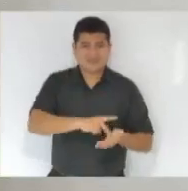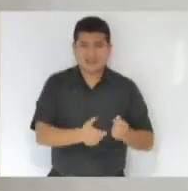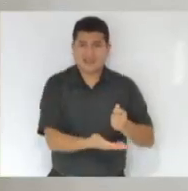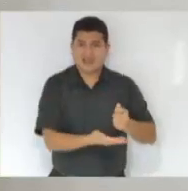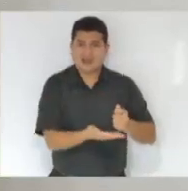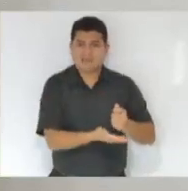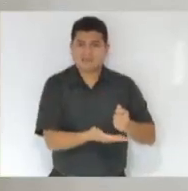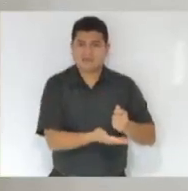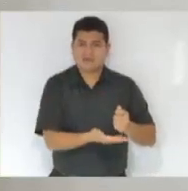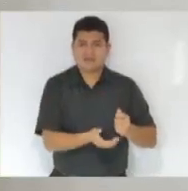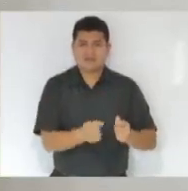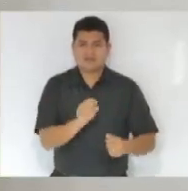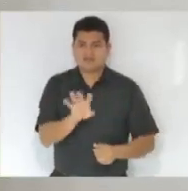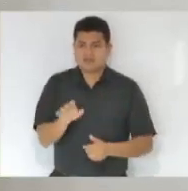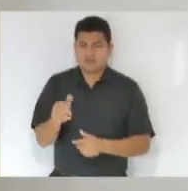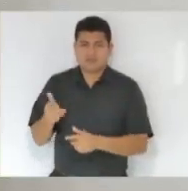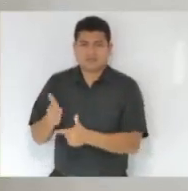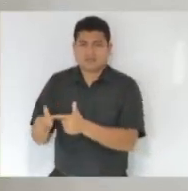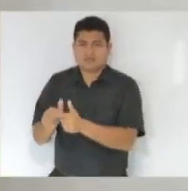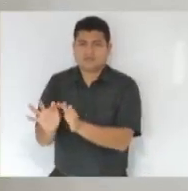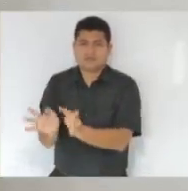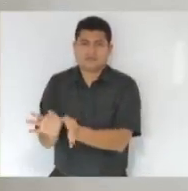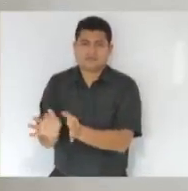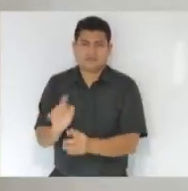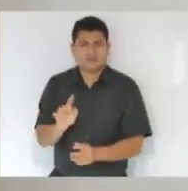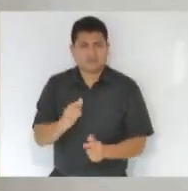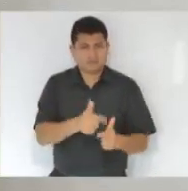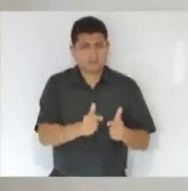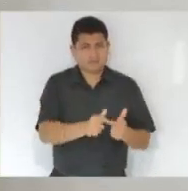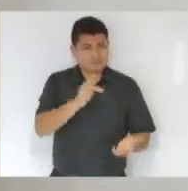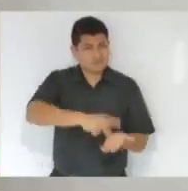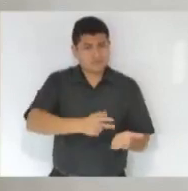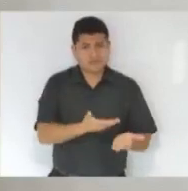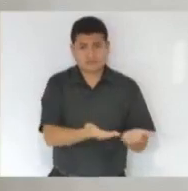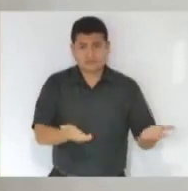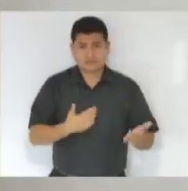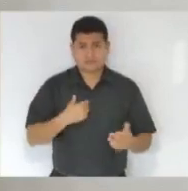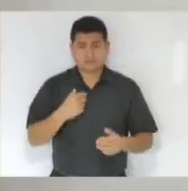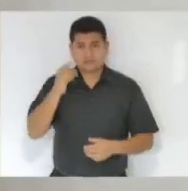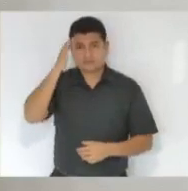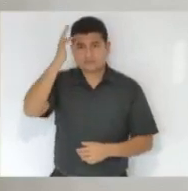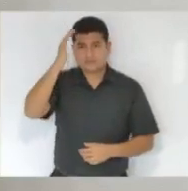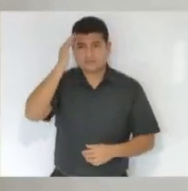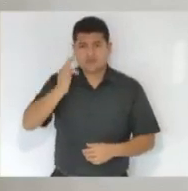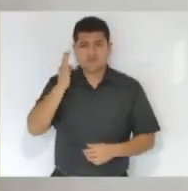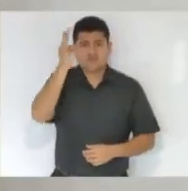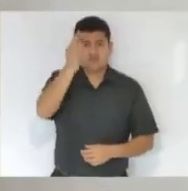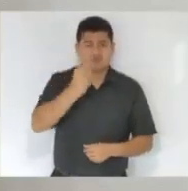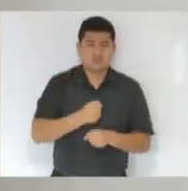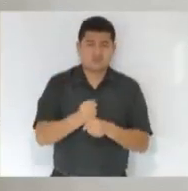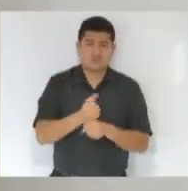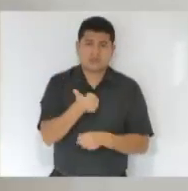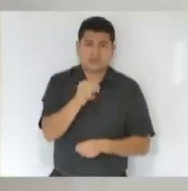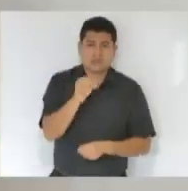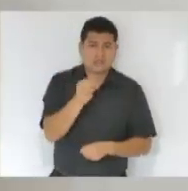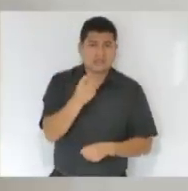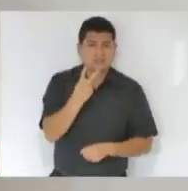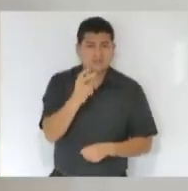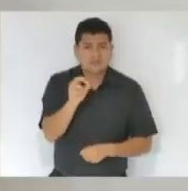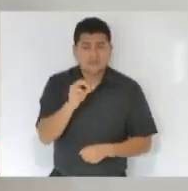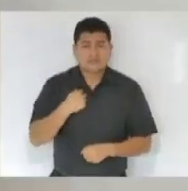hora de nós pensarmos um país daqui para frente, um Estado daqui a 10, 20 anos. Que Estado nós queremos? Será que vamos